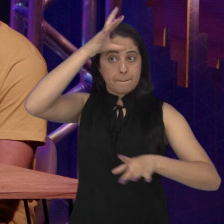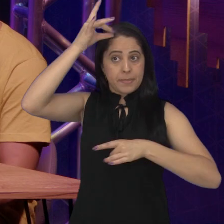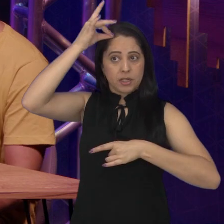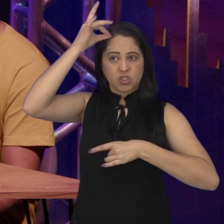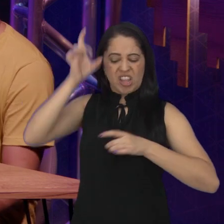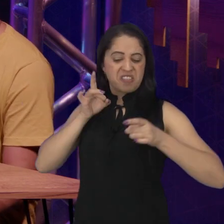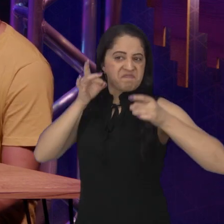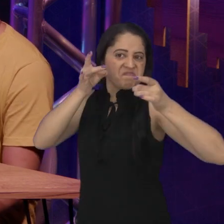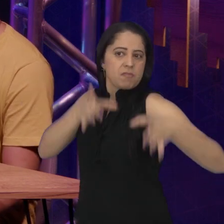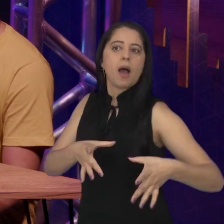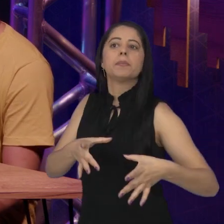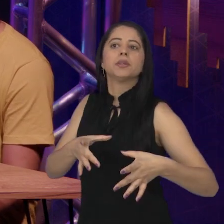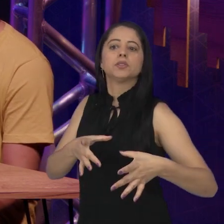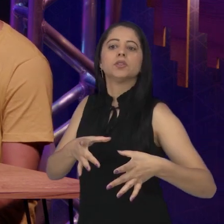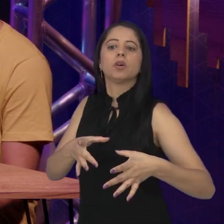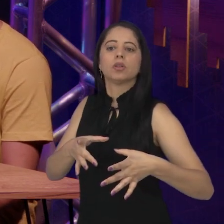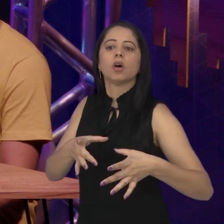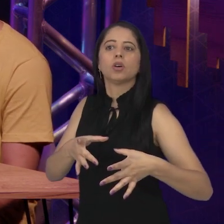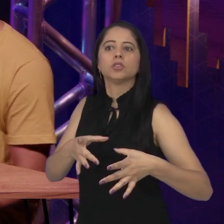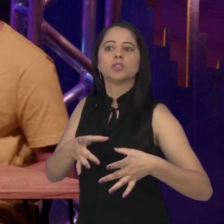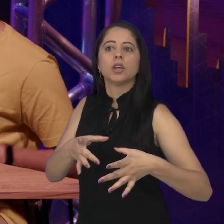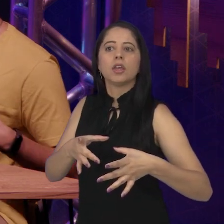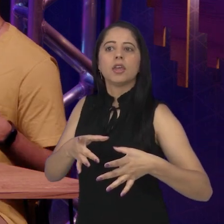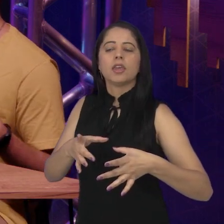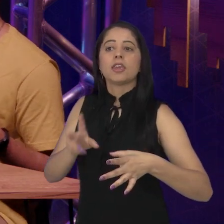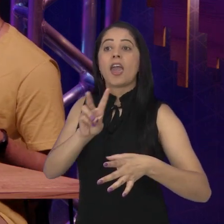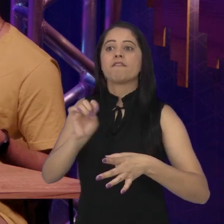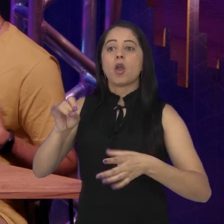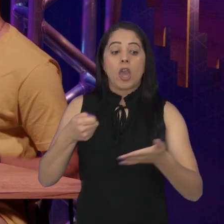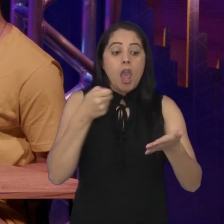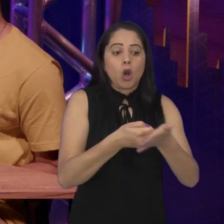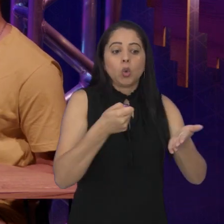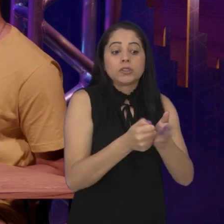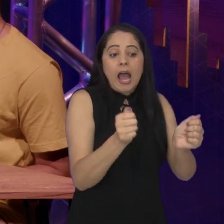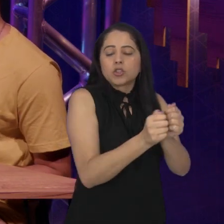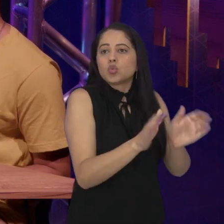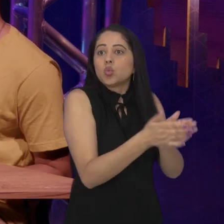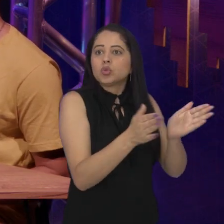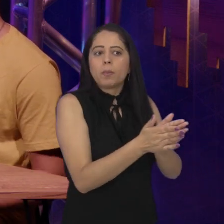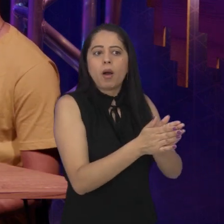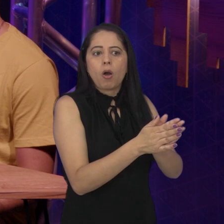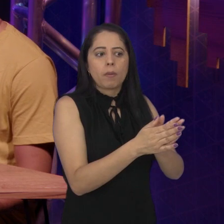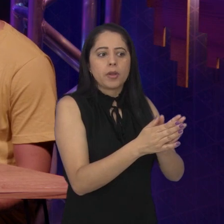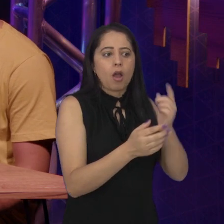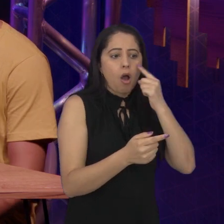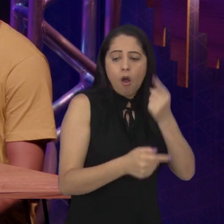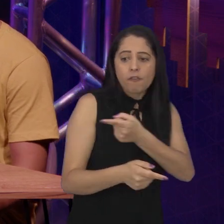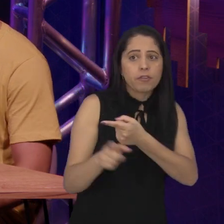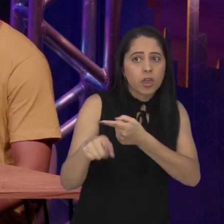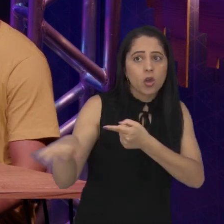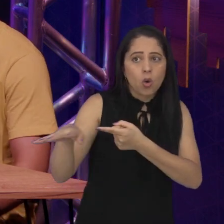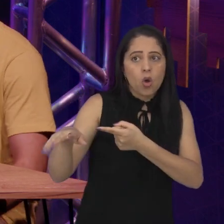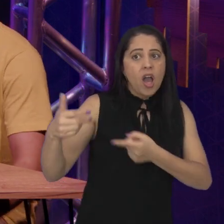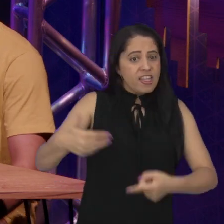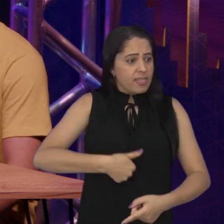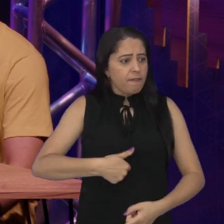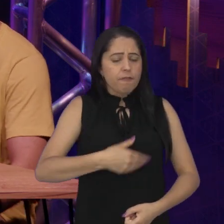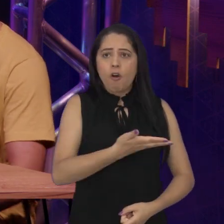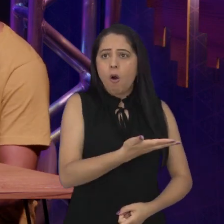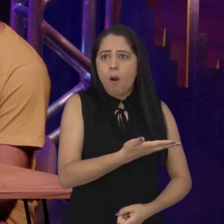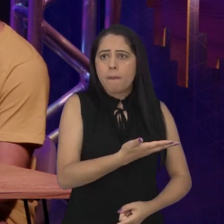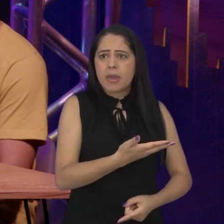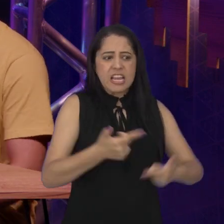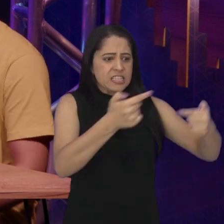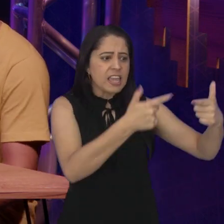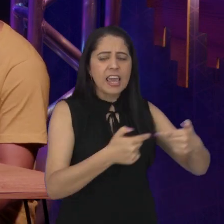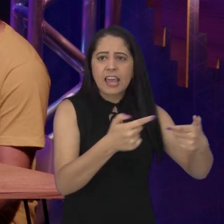ela larga a mão disso e vai fazer uma propaganda política do outro lado, né? Mostrar, olha só, tem fome,